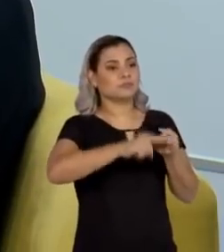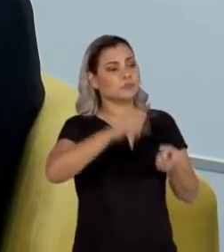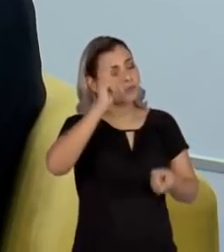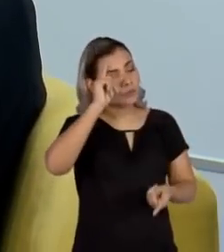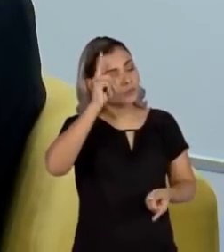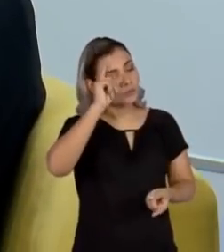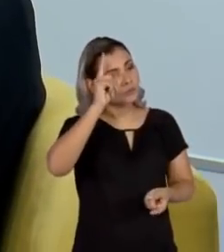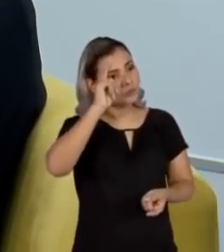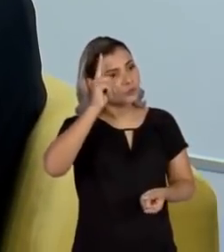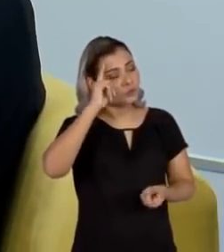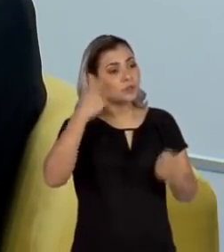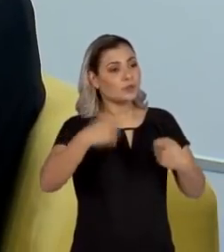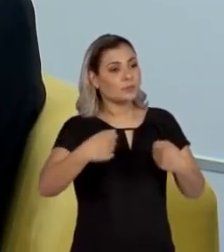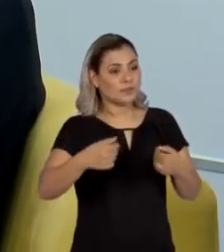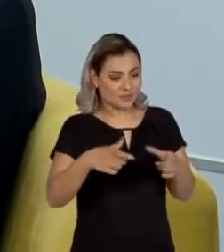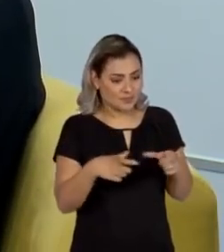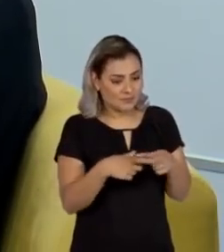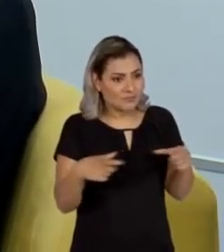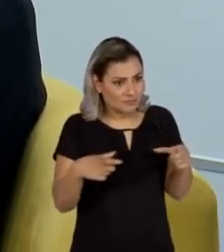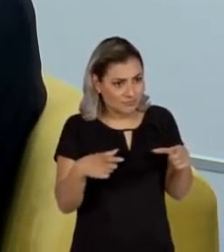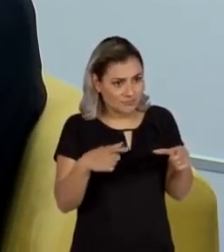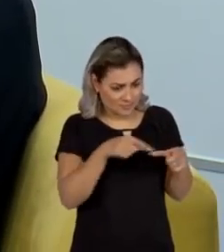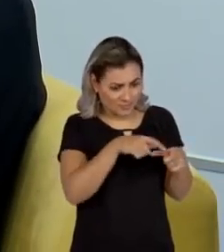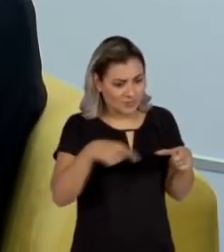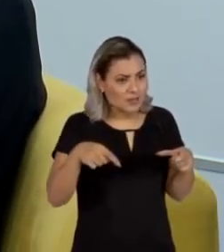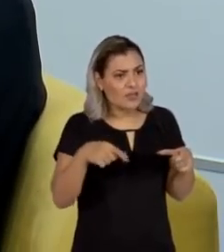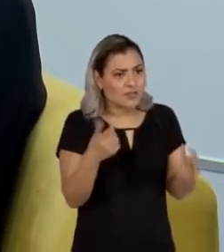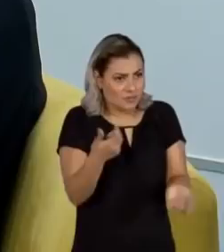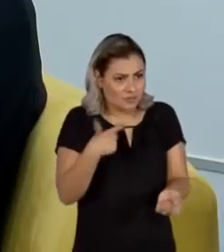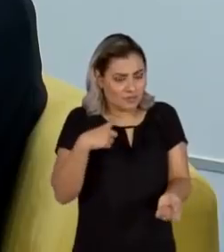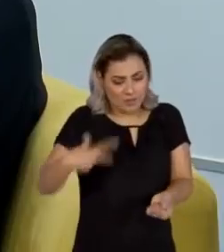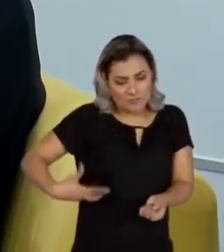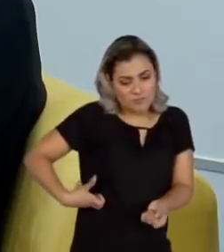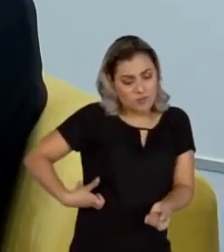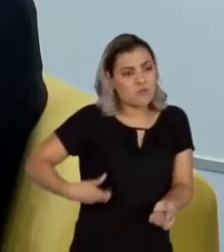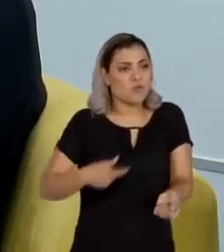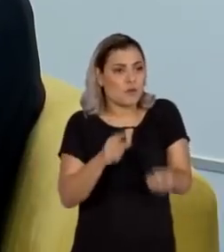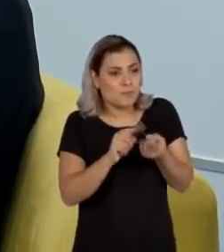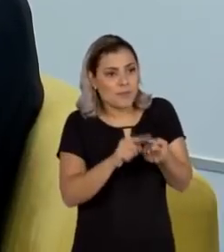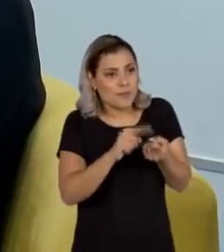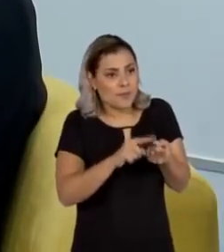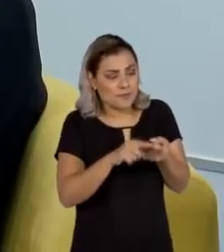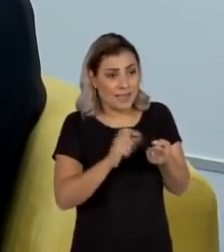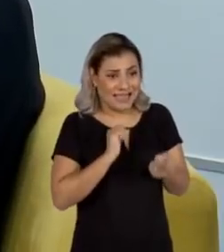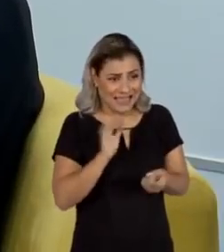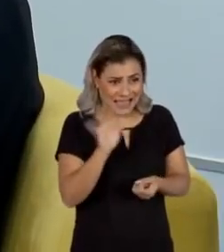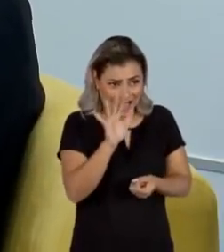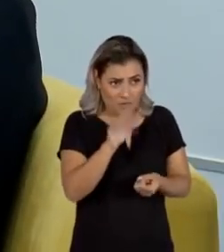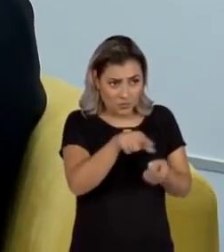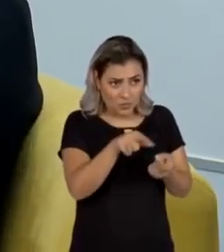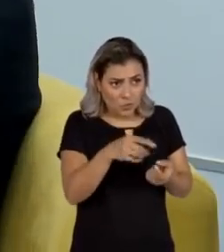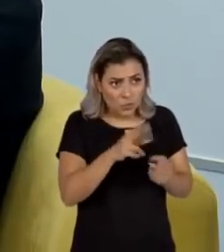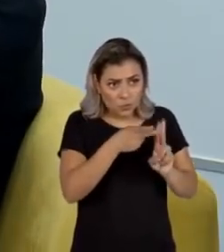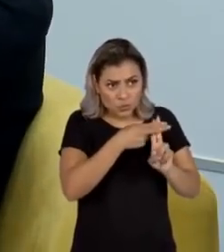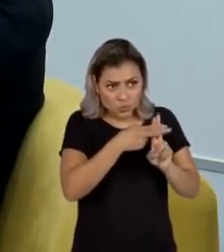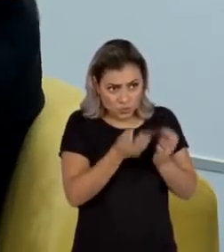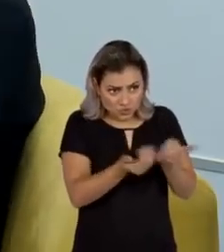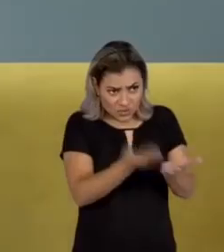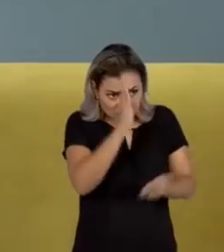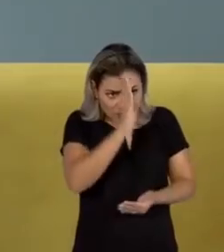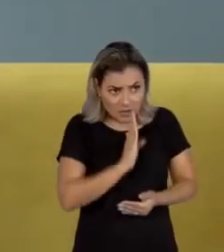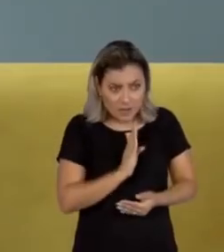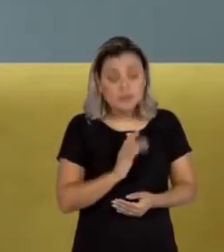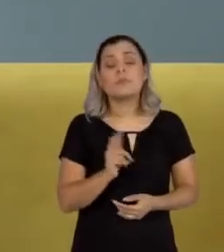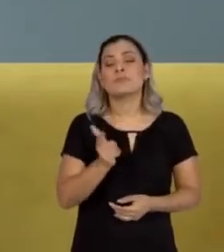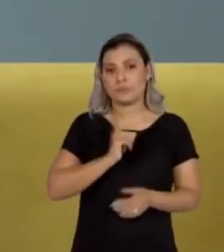diariamente e precisam daquele kit, esse kit tem um valor mais elevado. Isso é disponível pela Nós temos uma